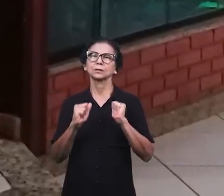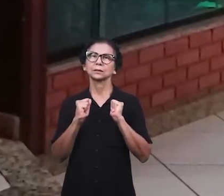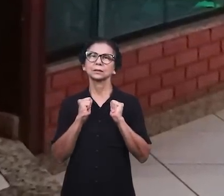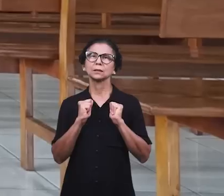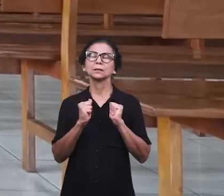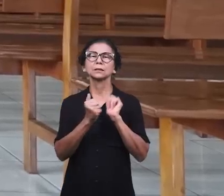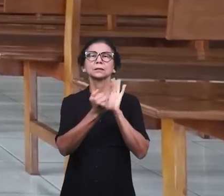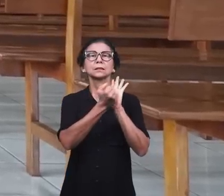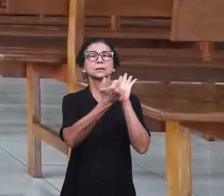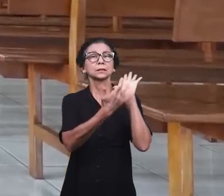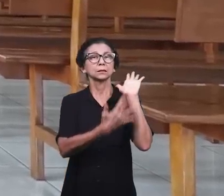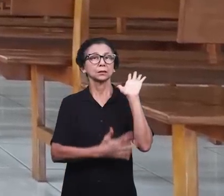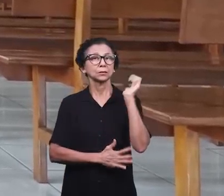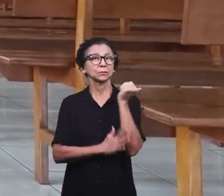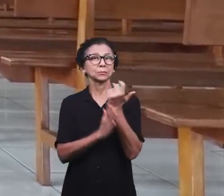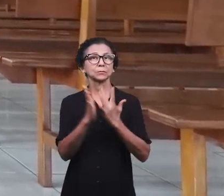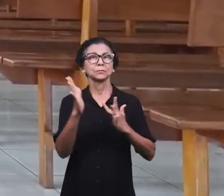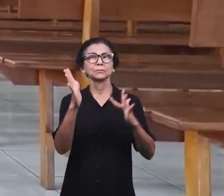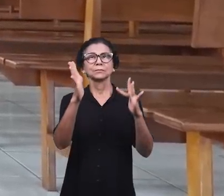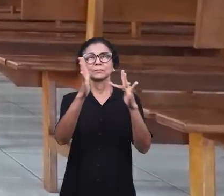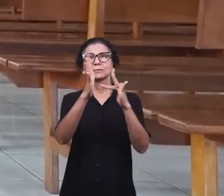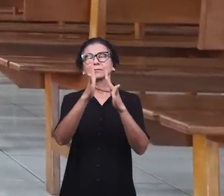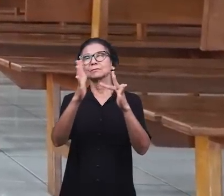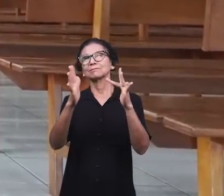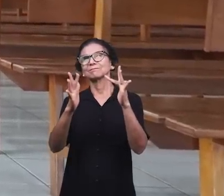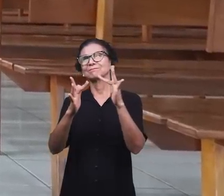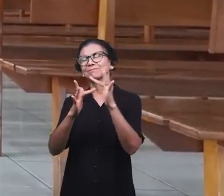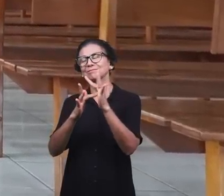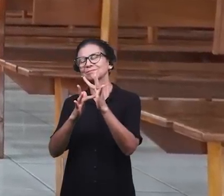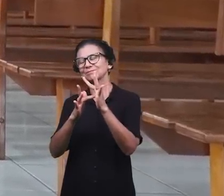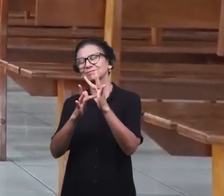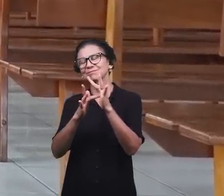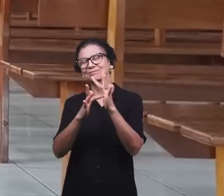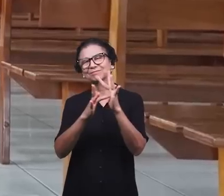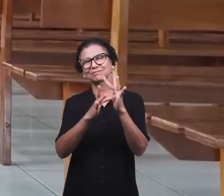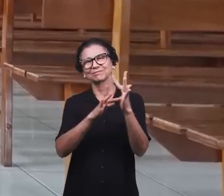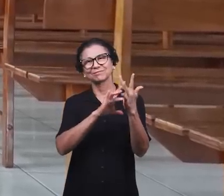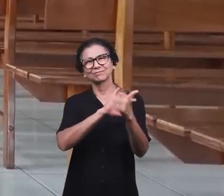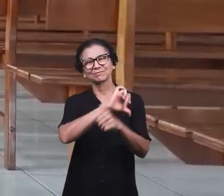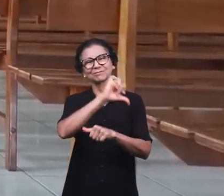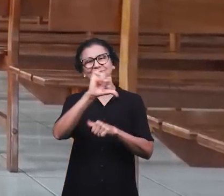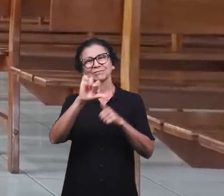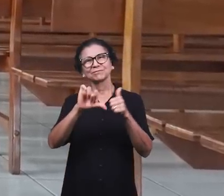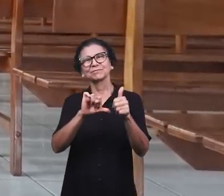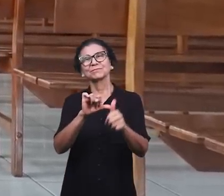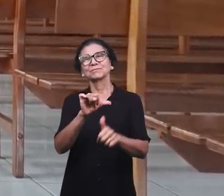Põe teu sangue em mim